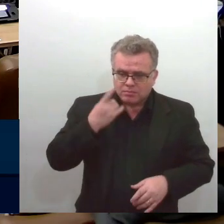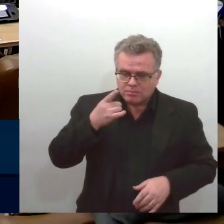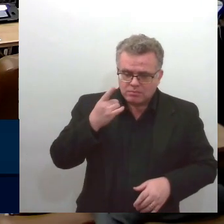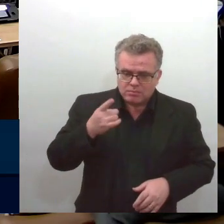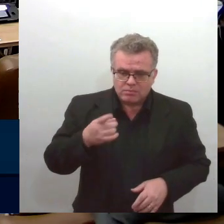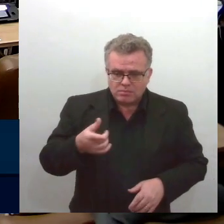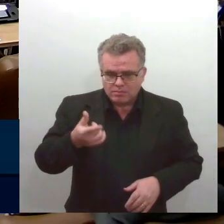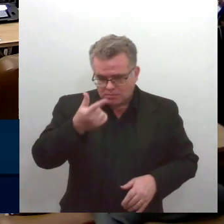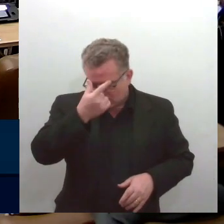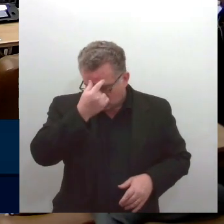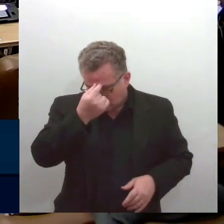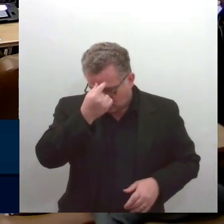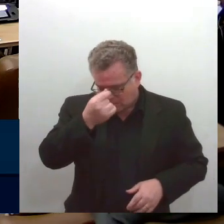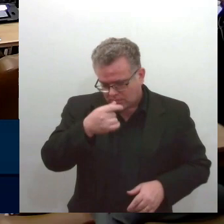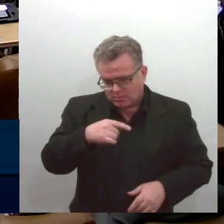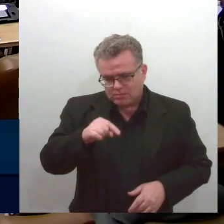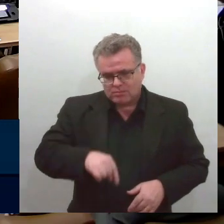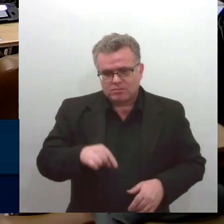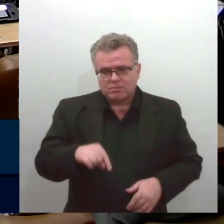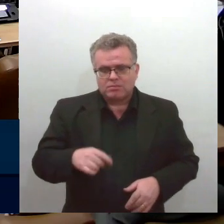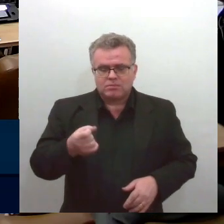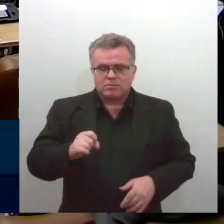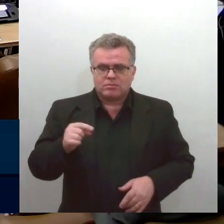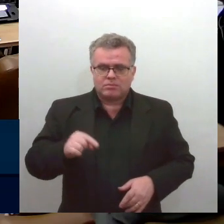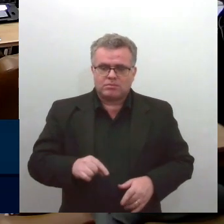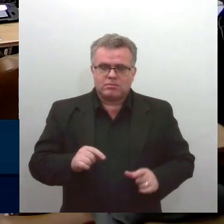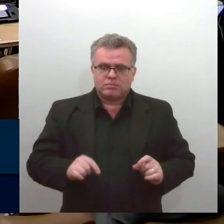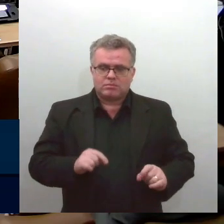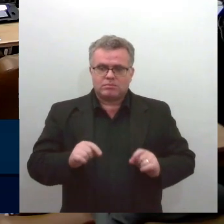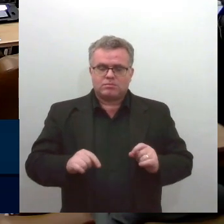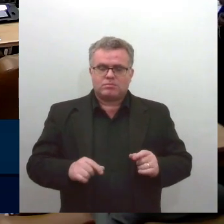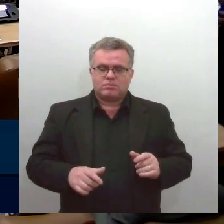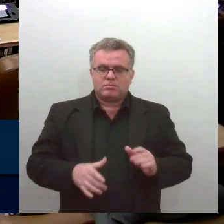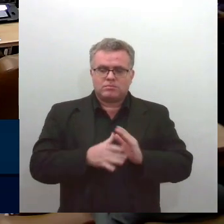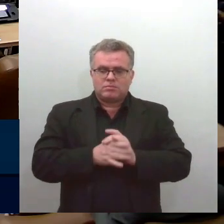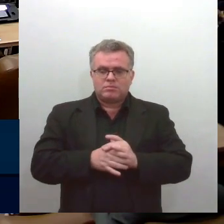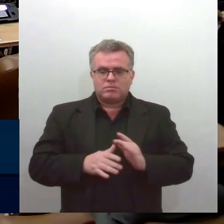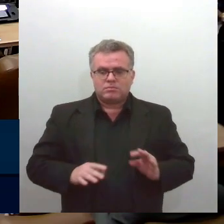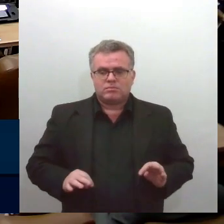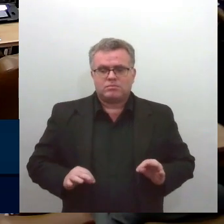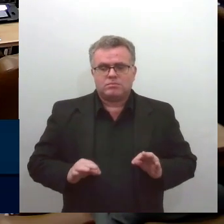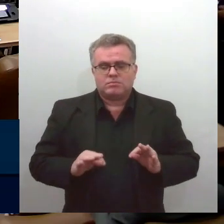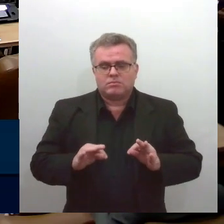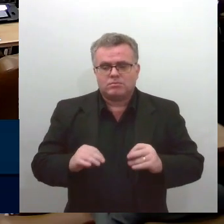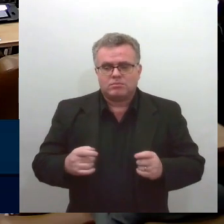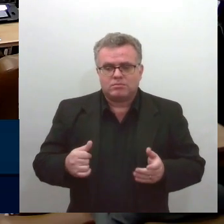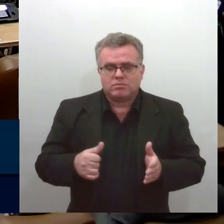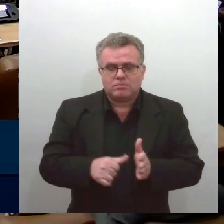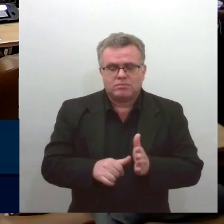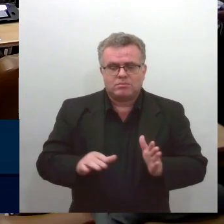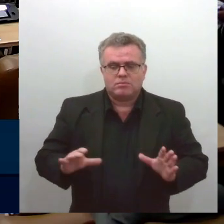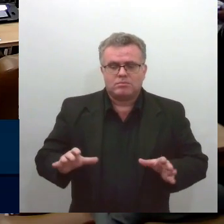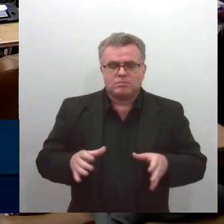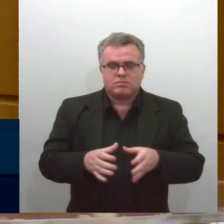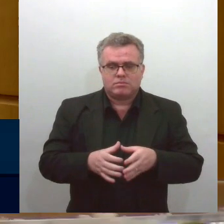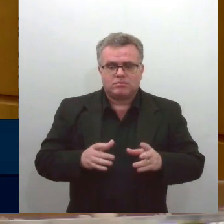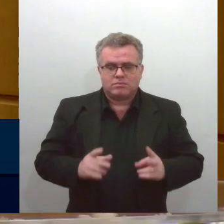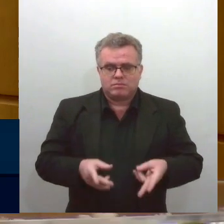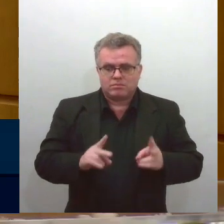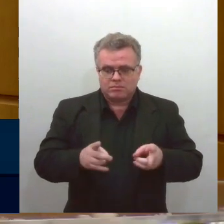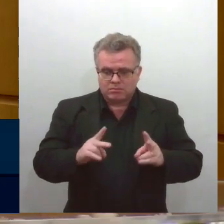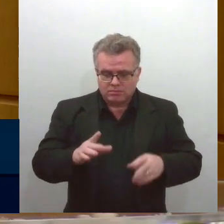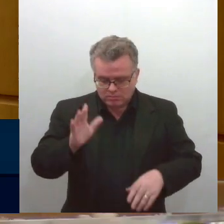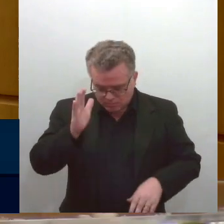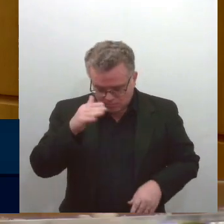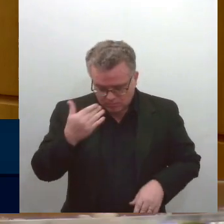Sergipe. Saudar a todos os membros da comissão que nos concede essa honraria na manhã de hoje. Em